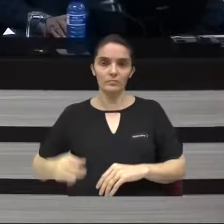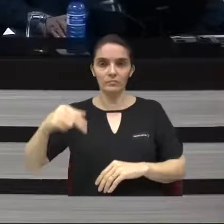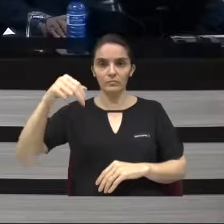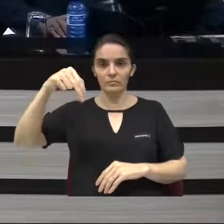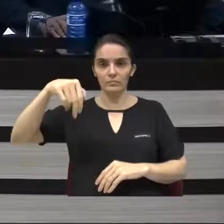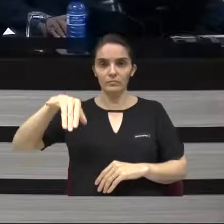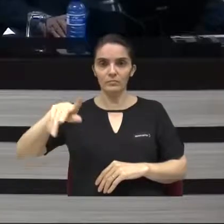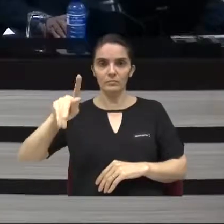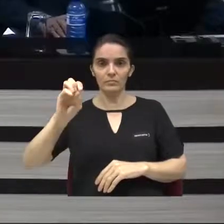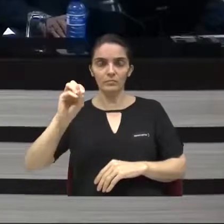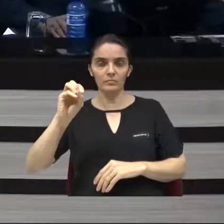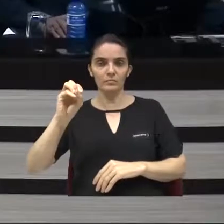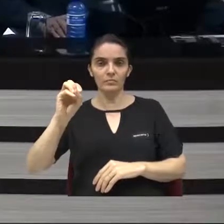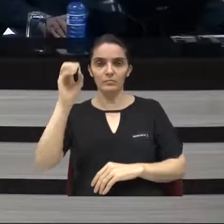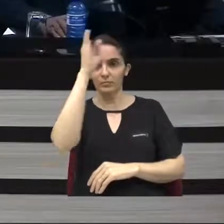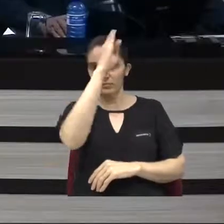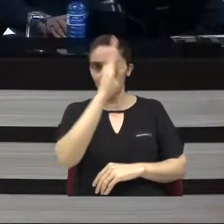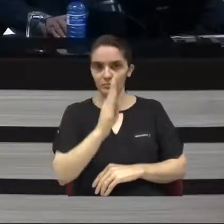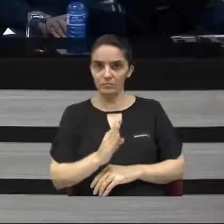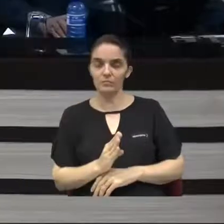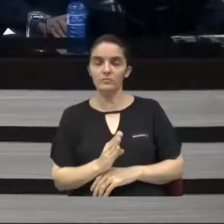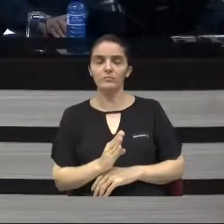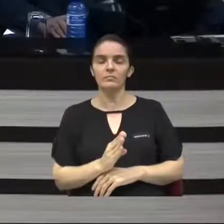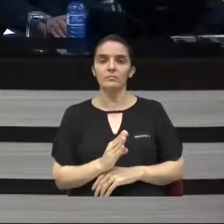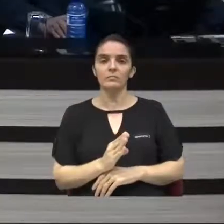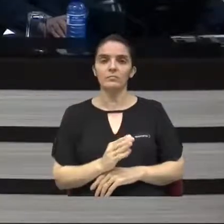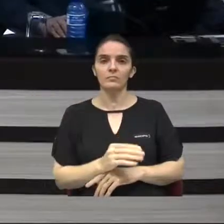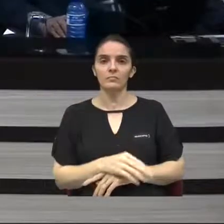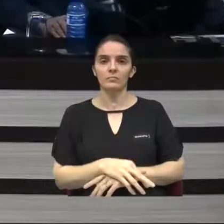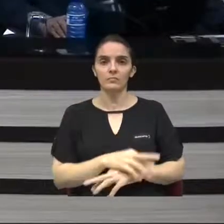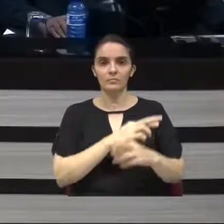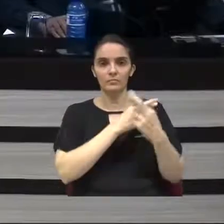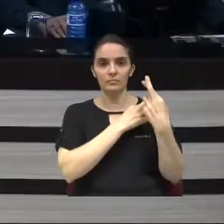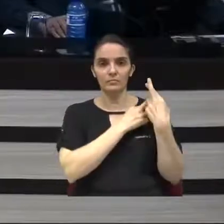Brasileira, Nibrale, e dá outras providências.